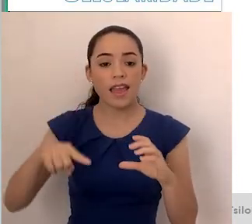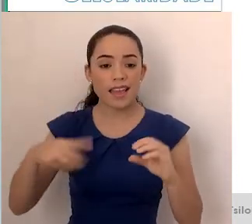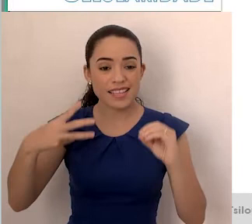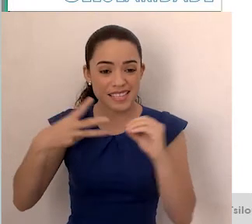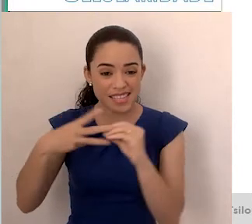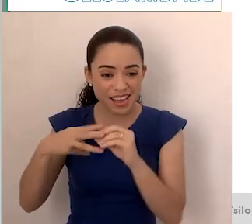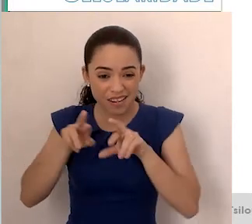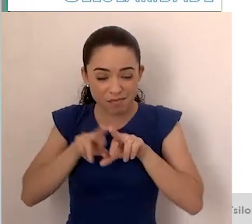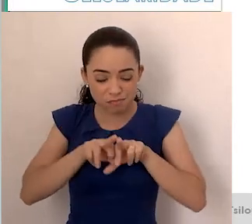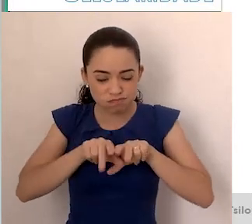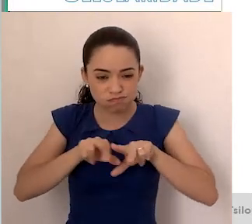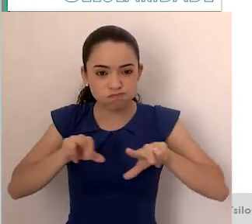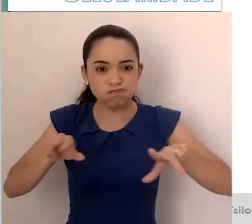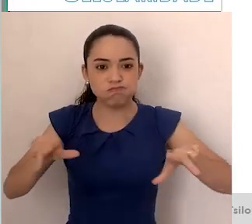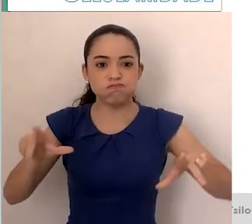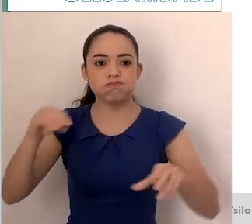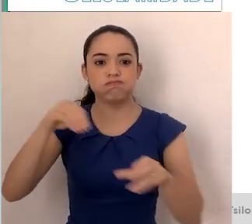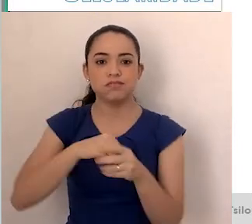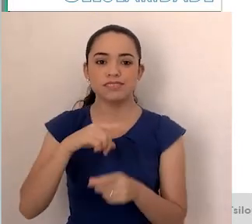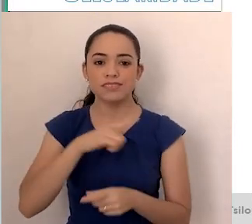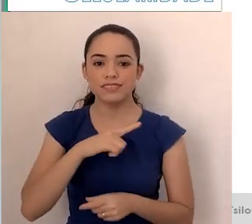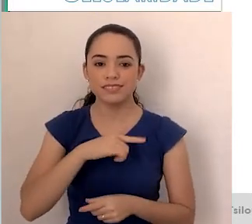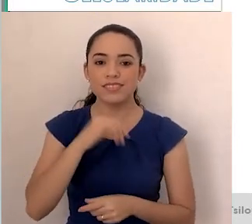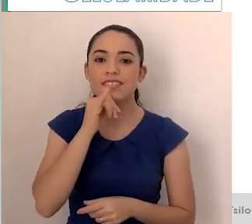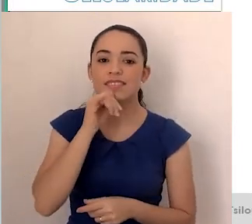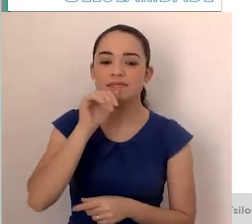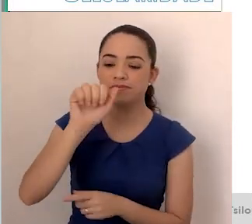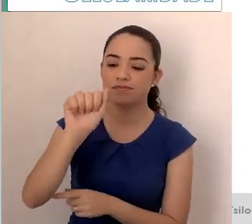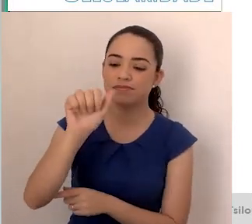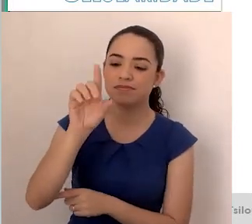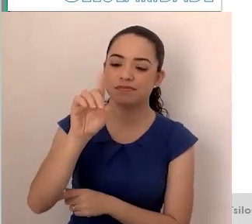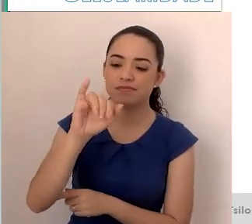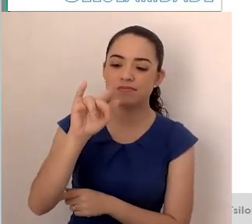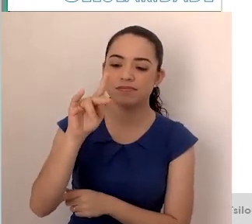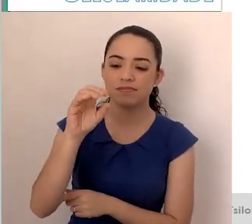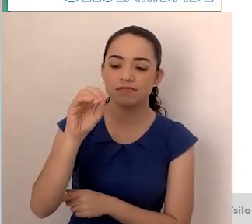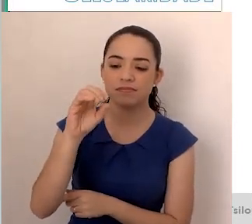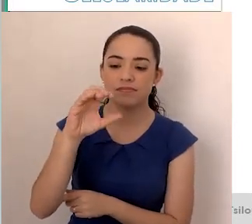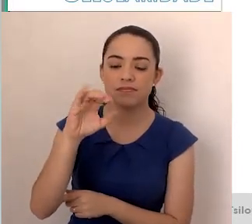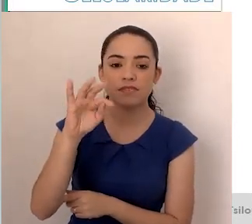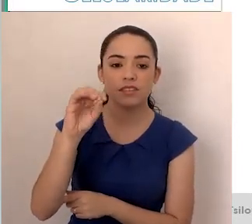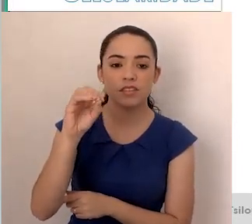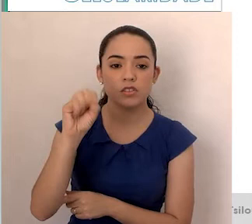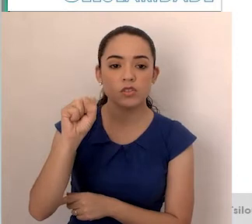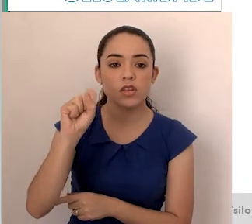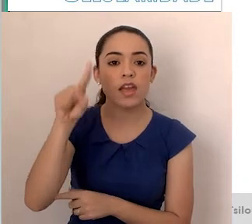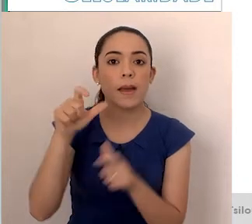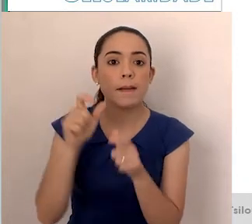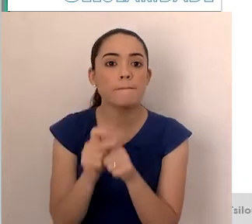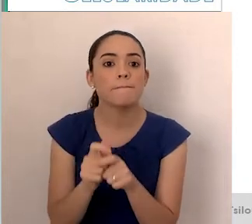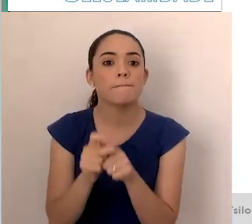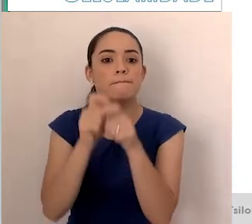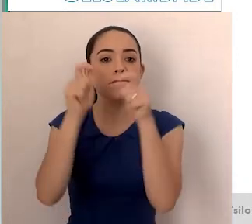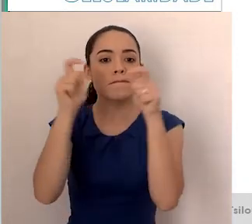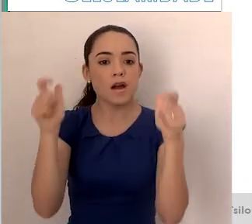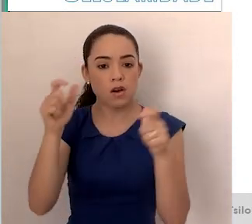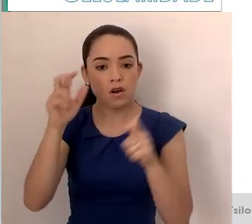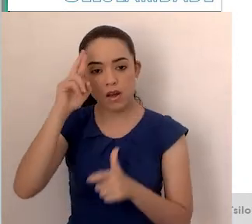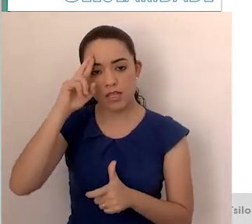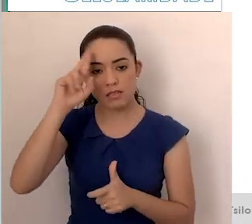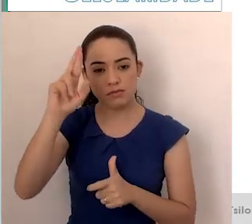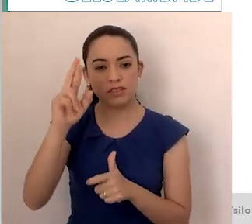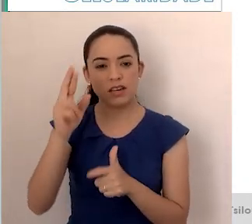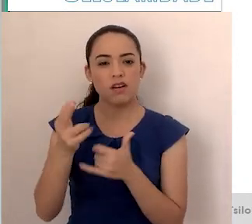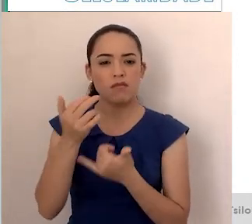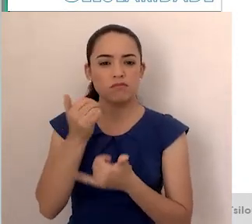tecido adiposo está na variedade de células encontradas. Os adipócitos são a maior população e responsável pelo